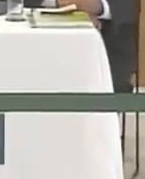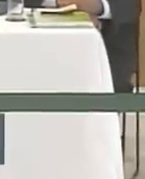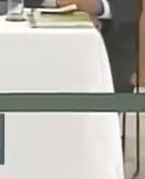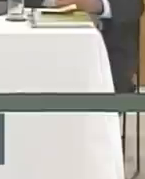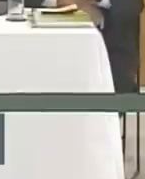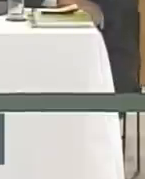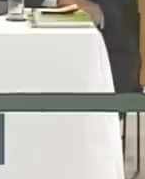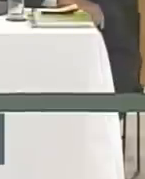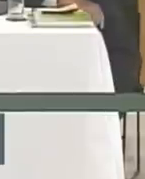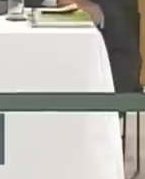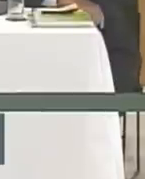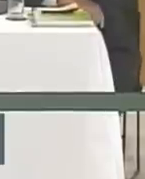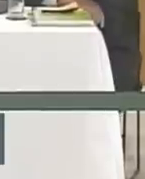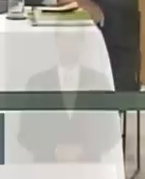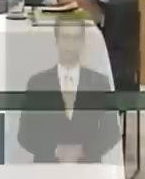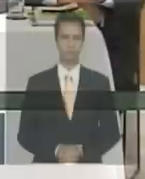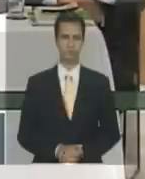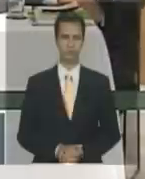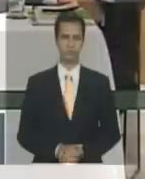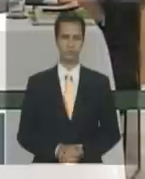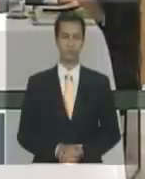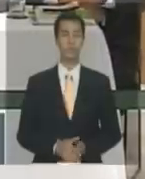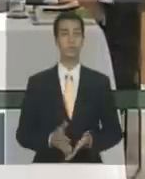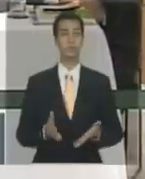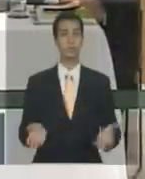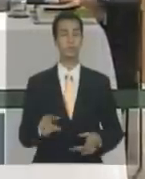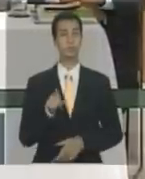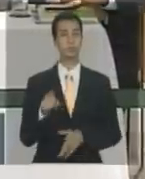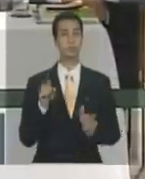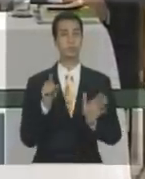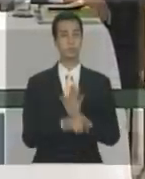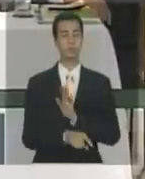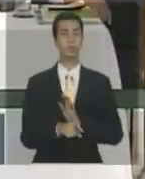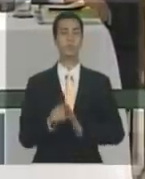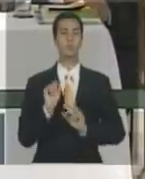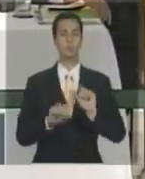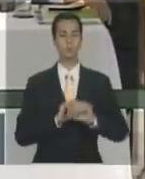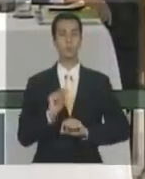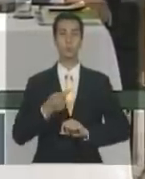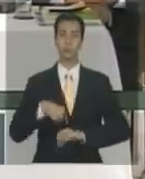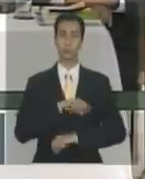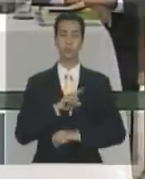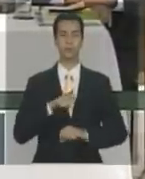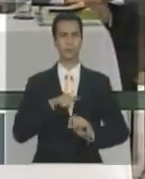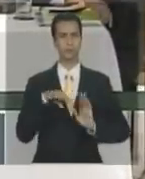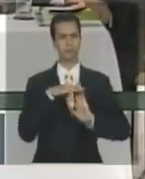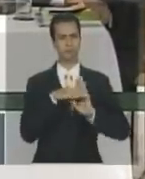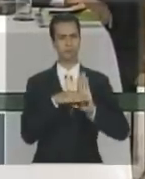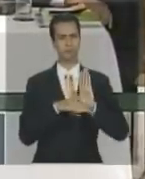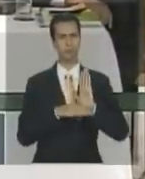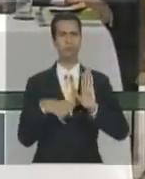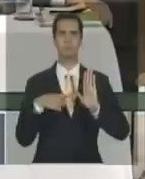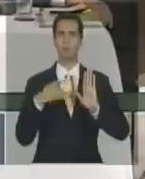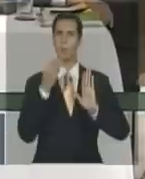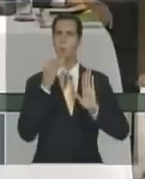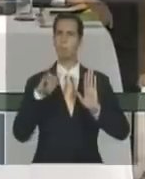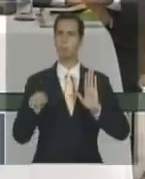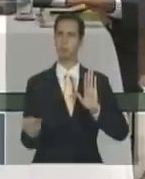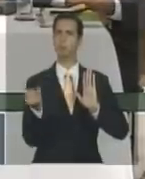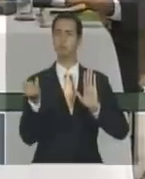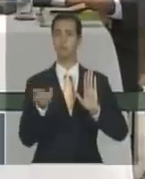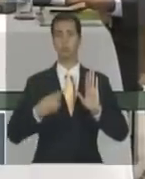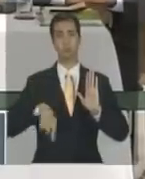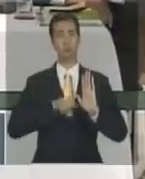Brasil. Portanto, a sua questão, há uma série de oportunidades nesse roteiro que são e que